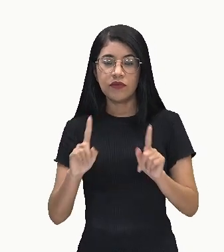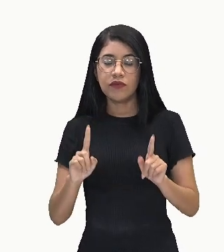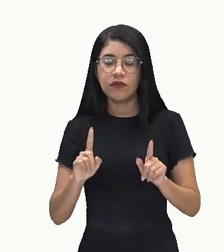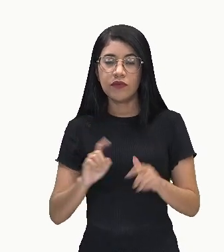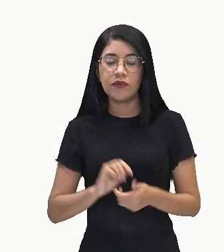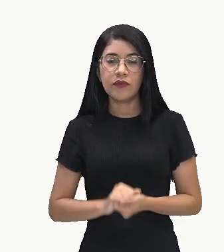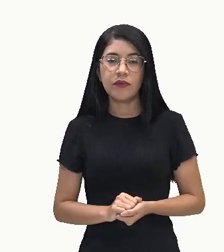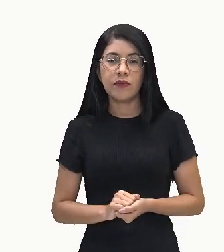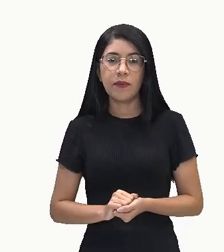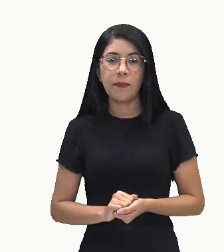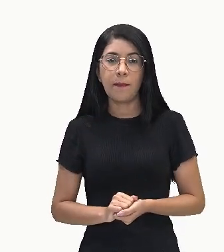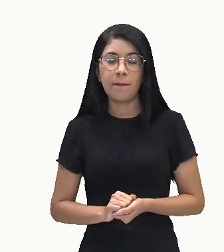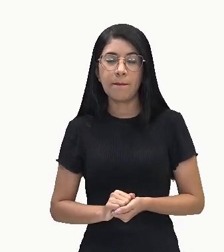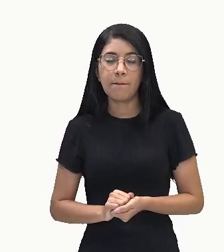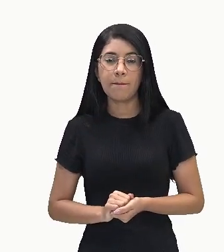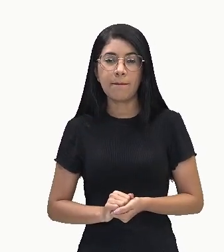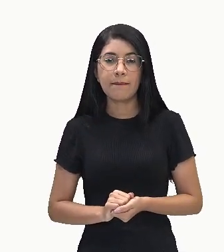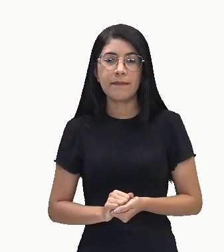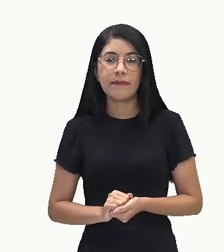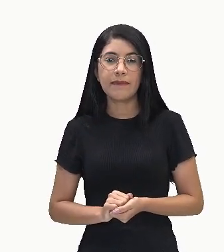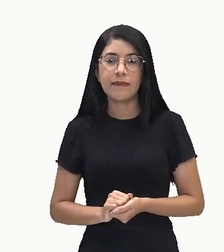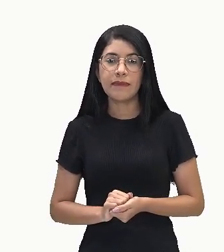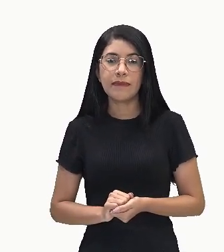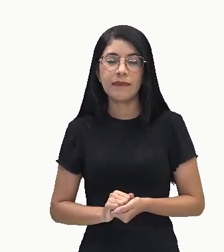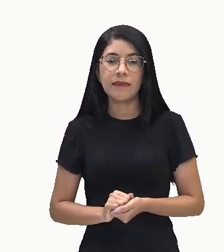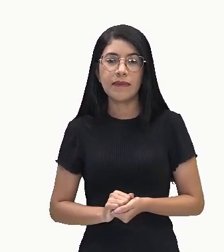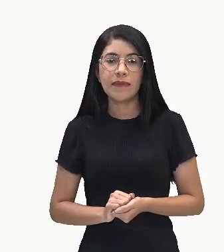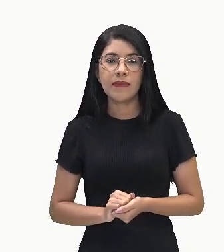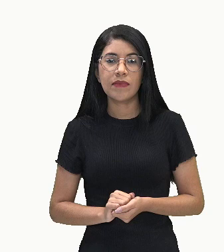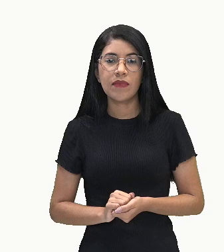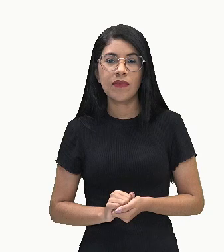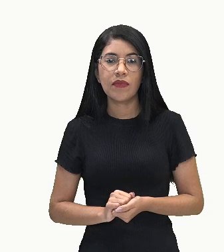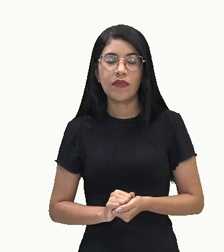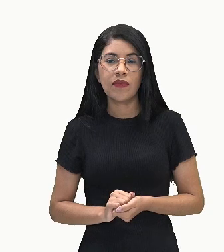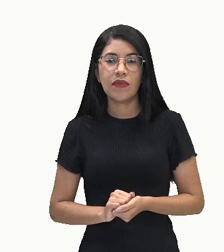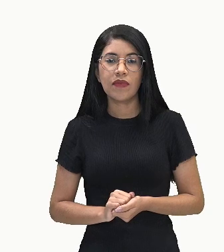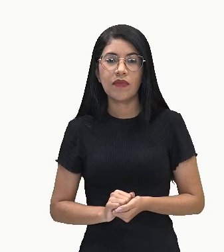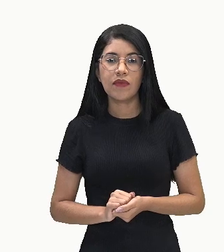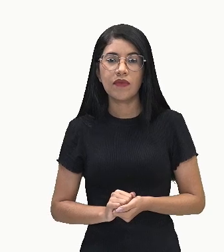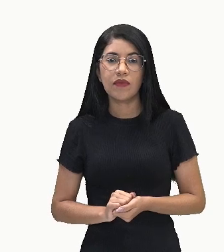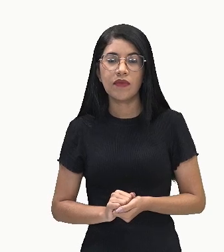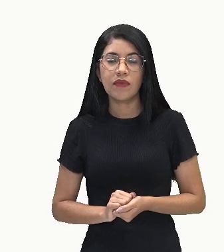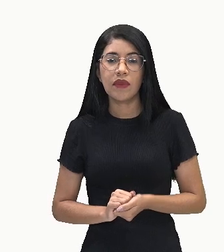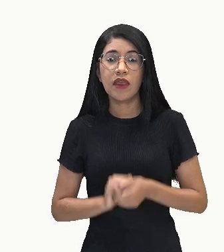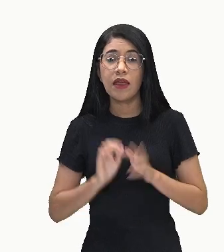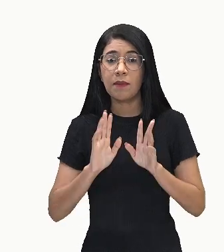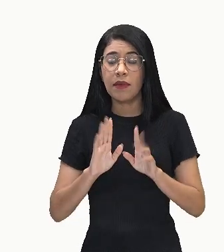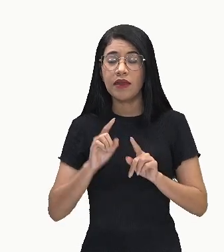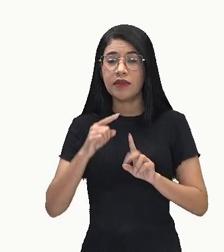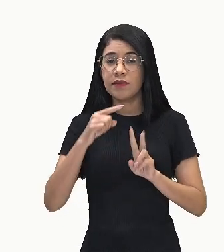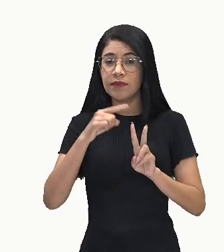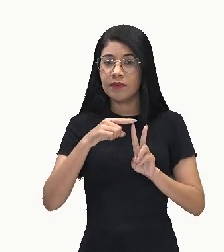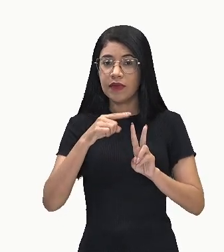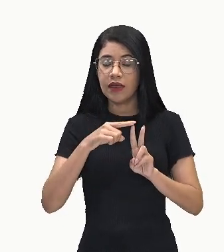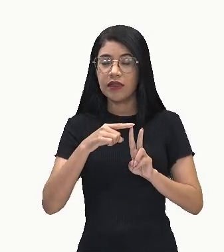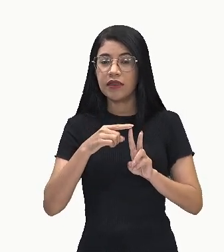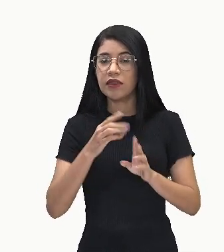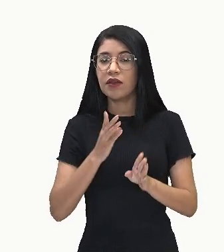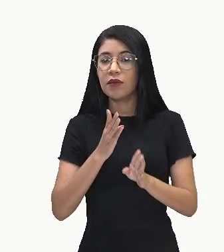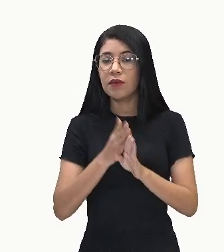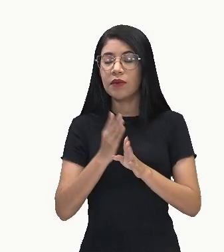Isso não quer dizer necessariamente que as raízes que serão